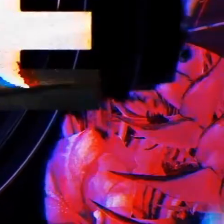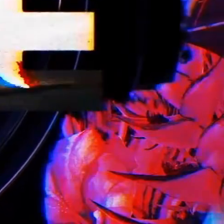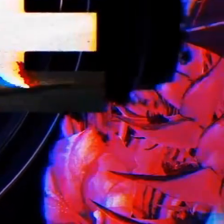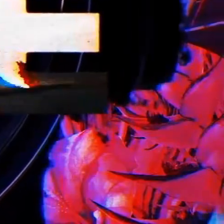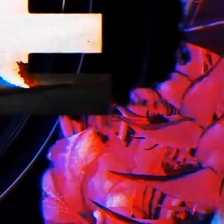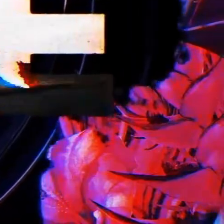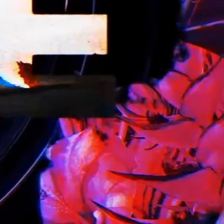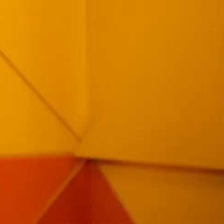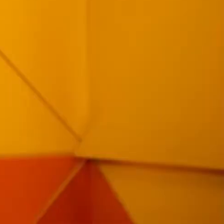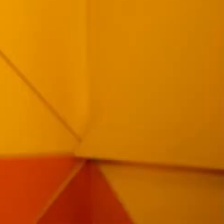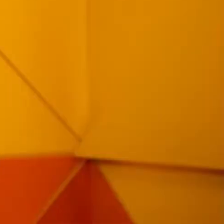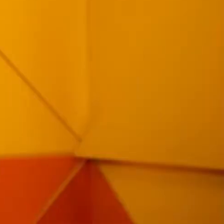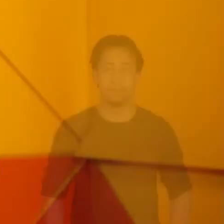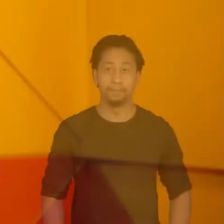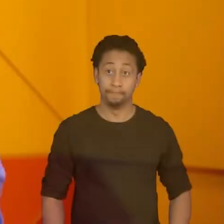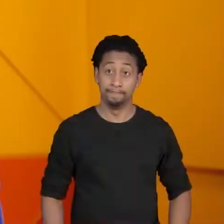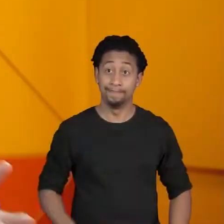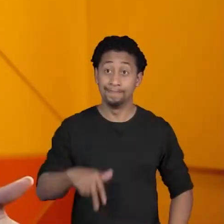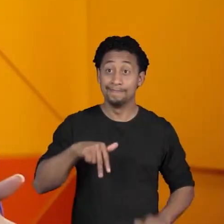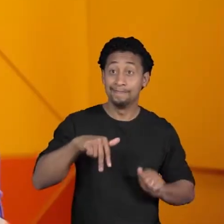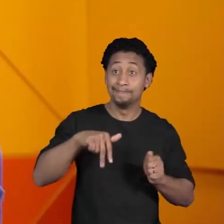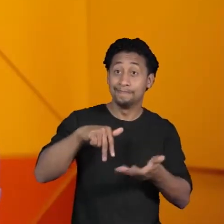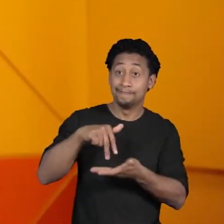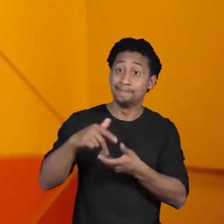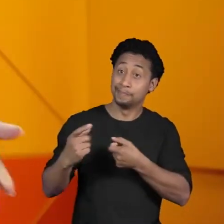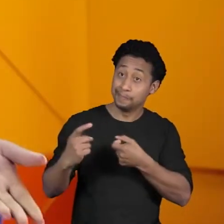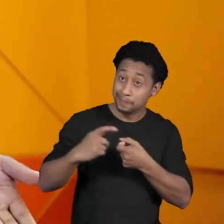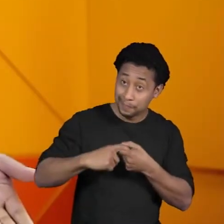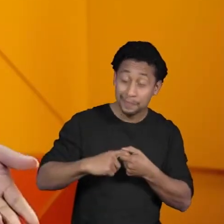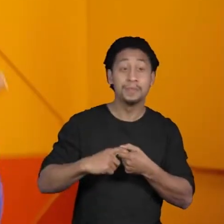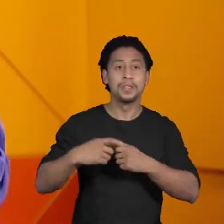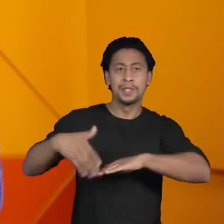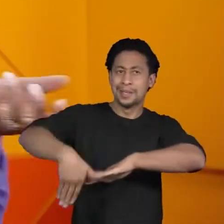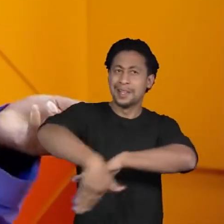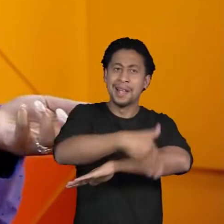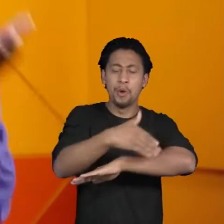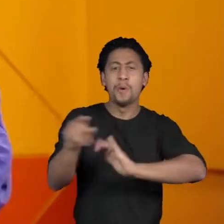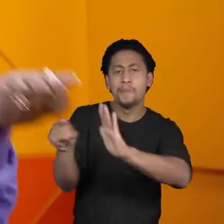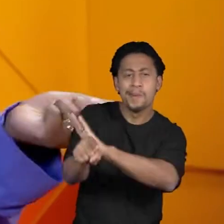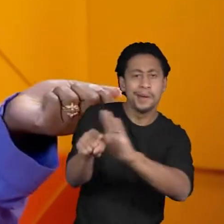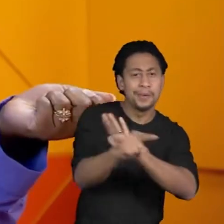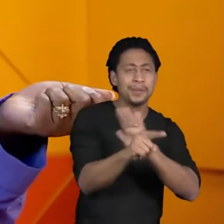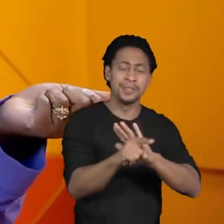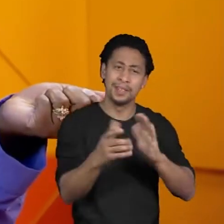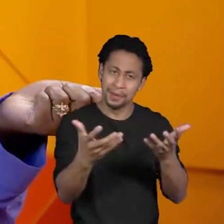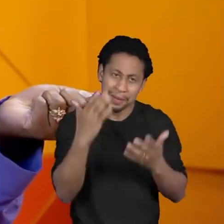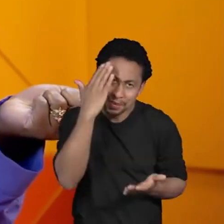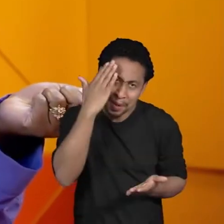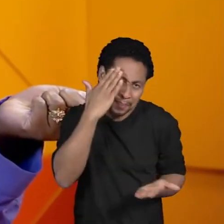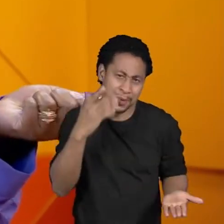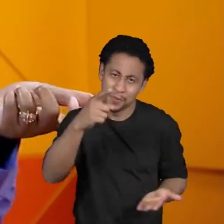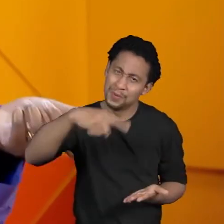E ainda tem mais rádio aqui no Estação Livre, só que depois do intervalo. Eu vou voltar já já.